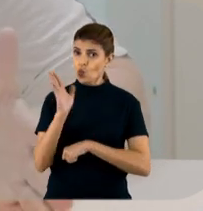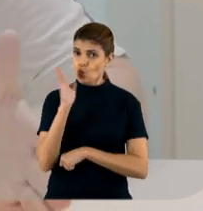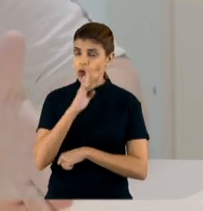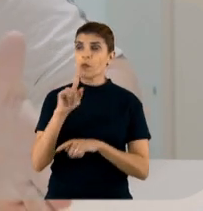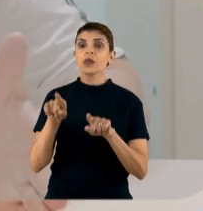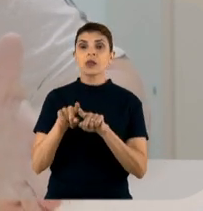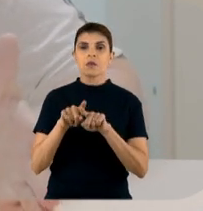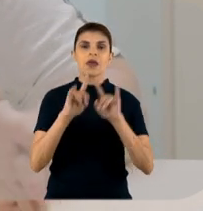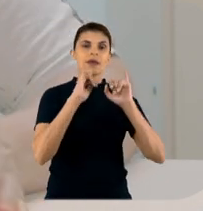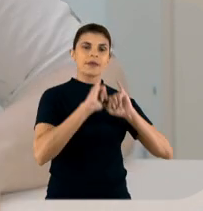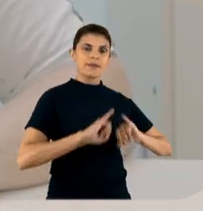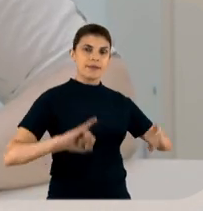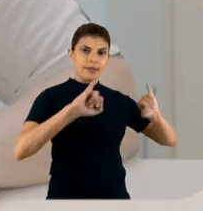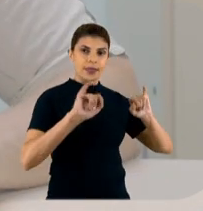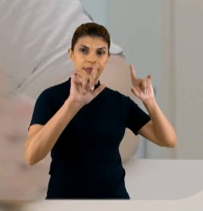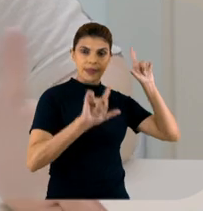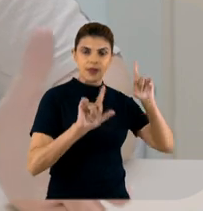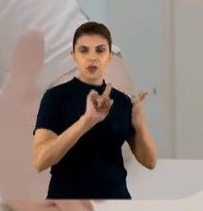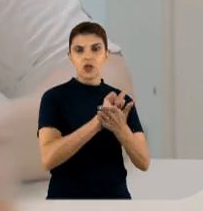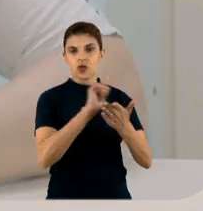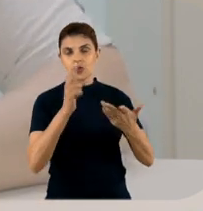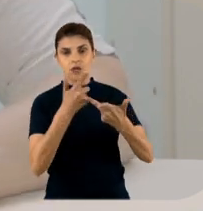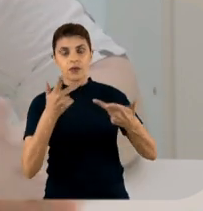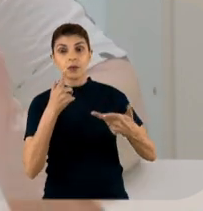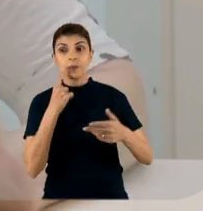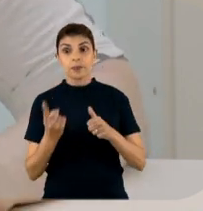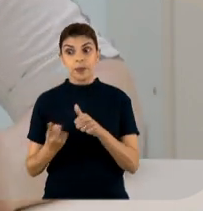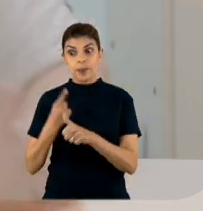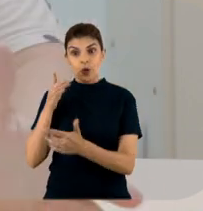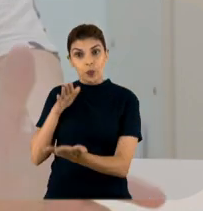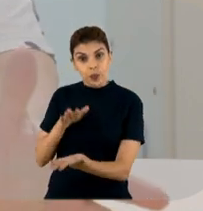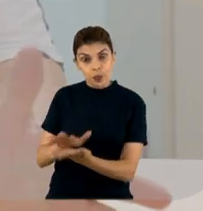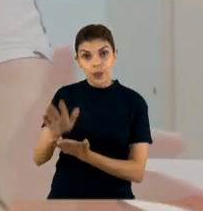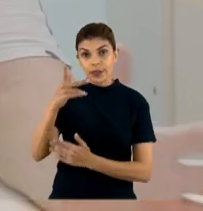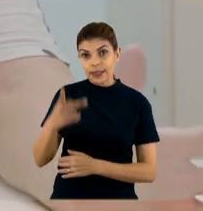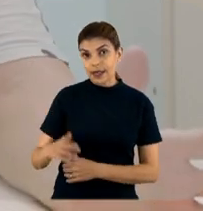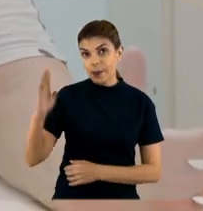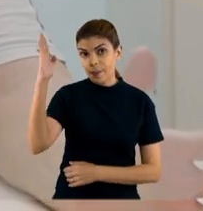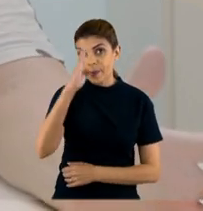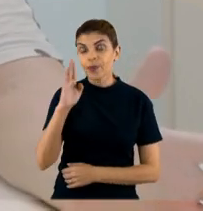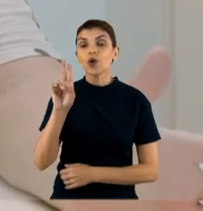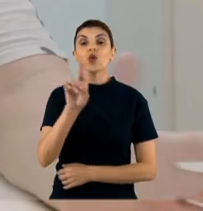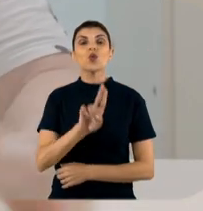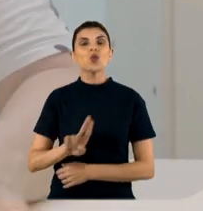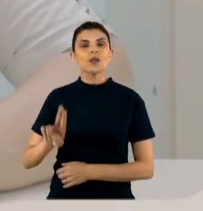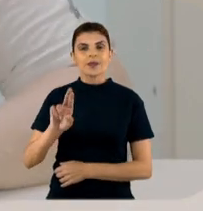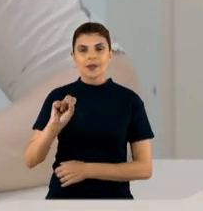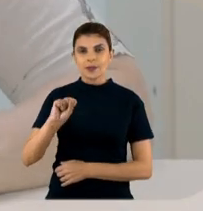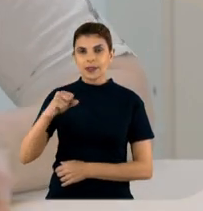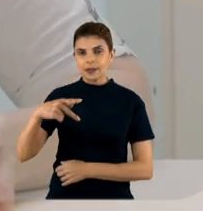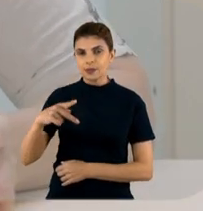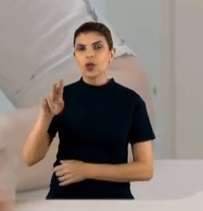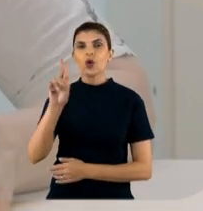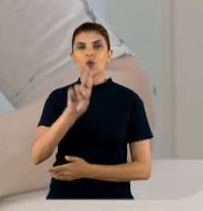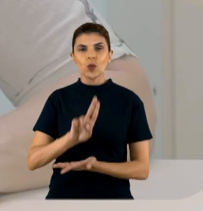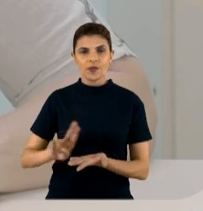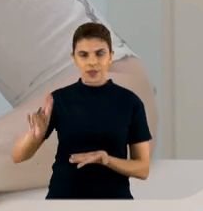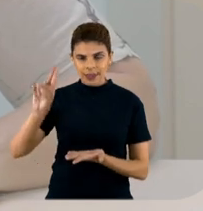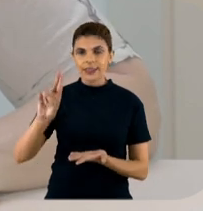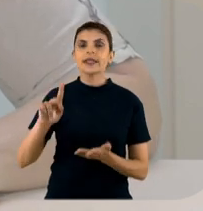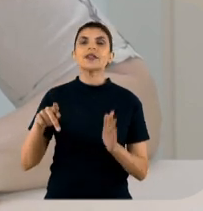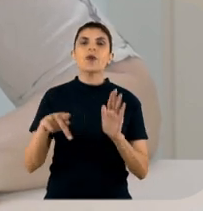também tá sendo muito divulgada na mídia até porque a a a primeira publicação veio do Brasil da Universidade de São Paulo é a utilização de